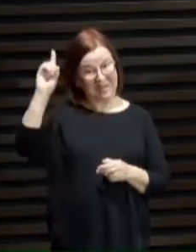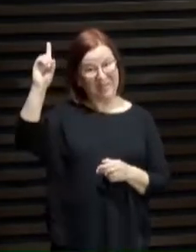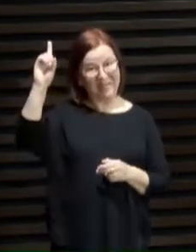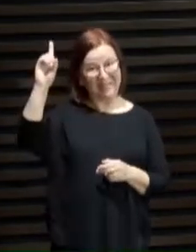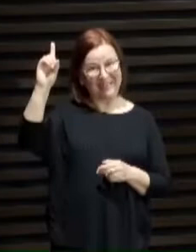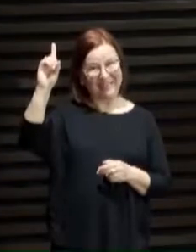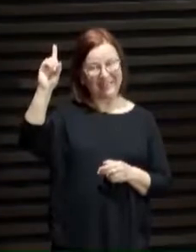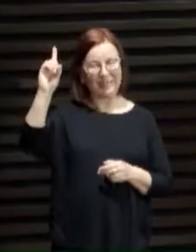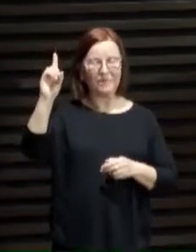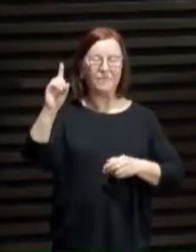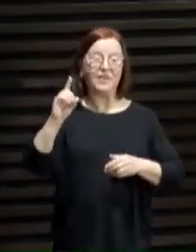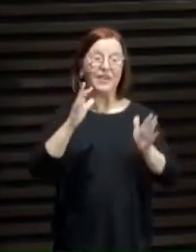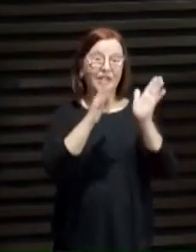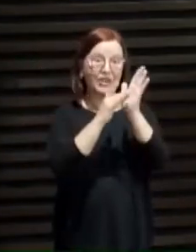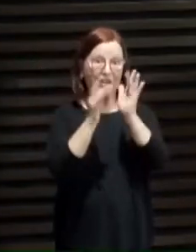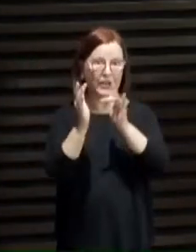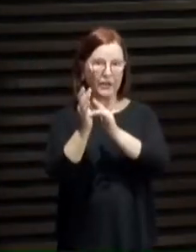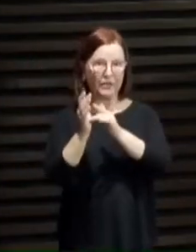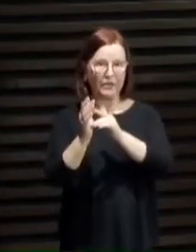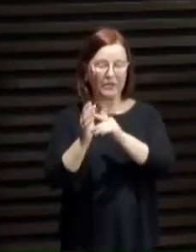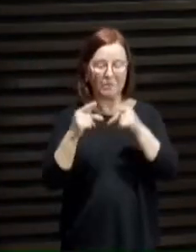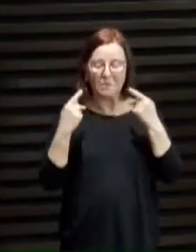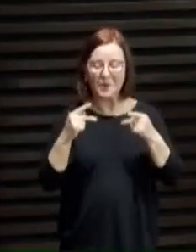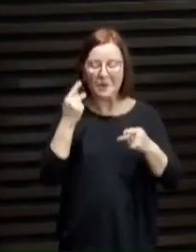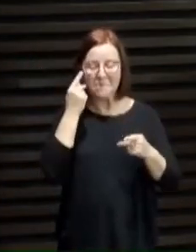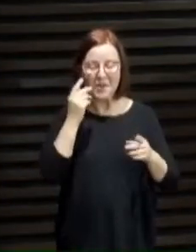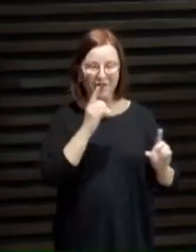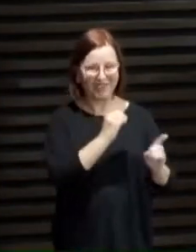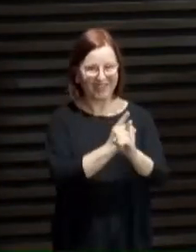Lá pelas tantas, Jesus que prega a seus discípulos,